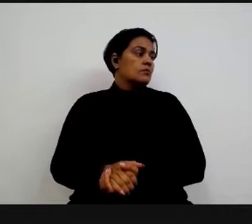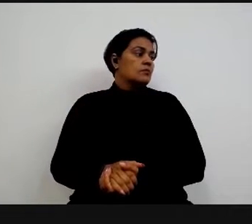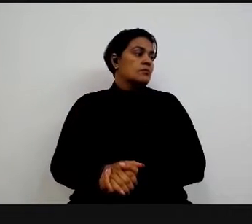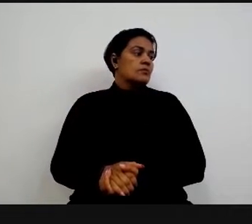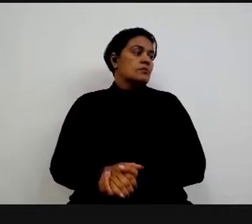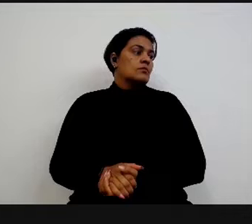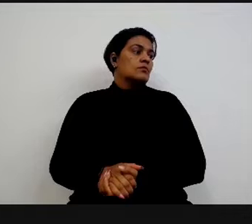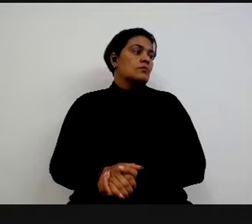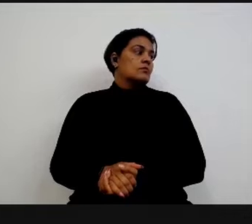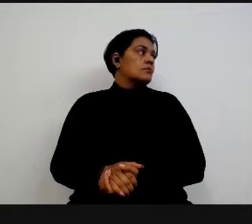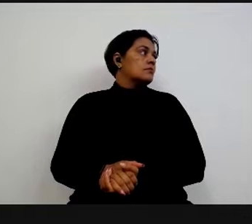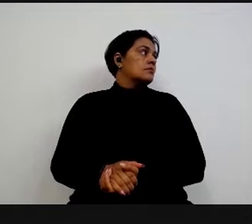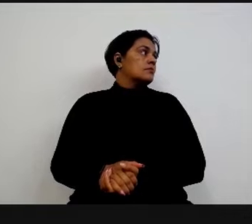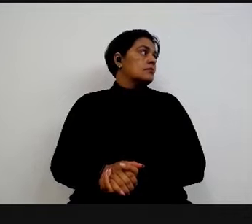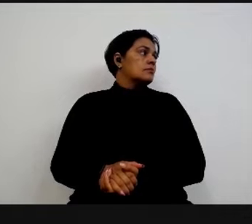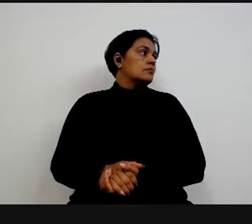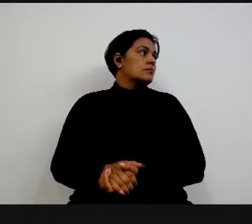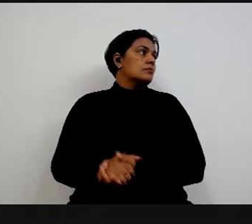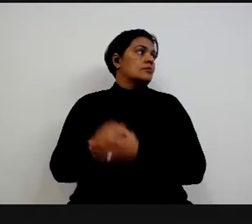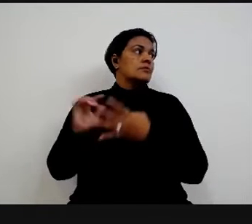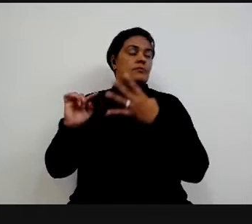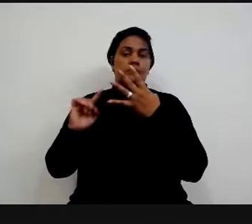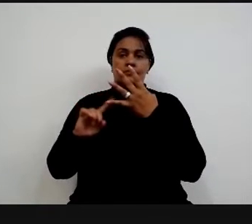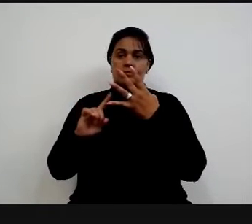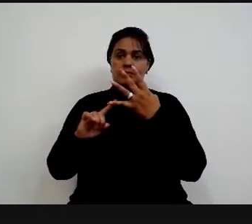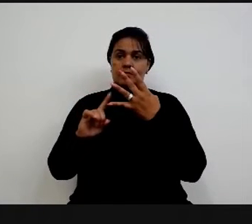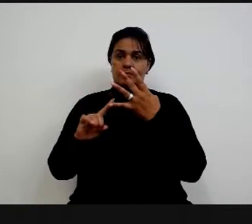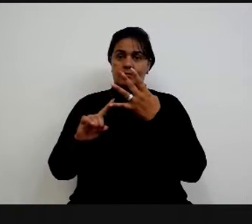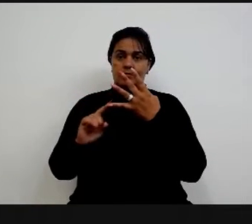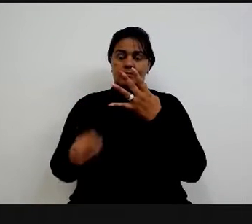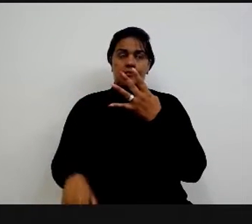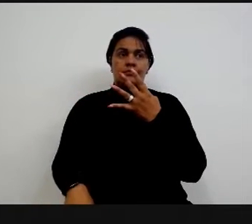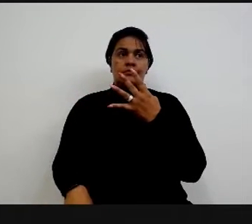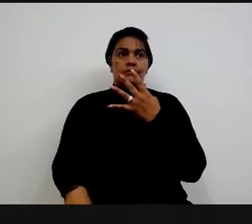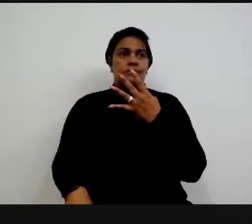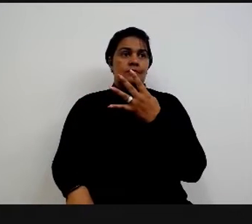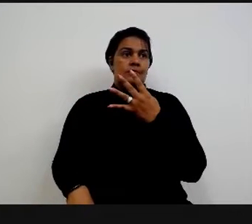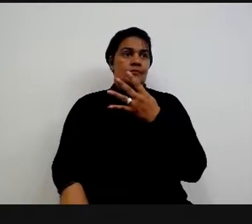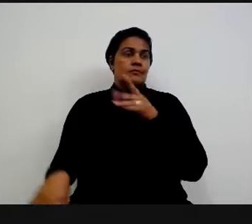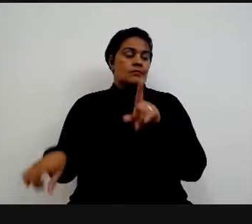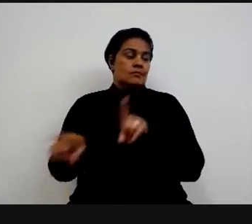por fim, mas não menos importante, outra ilustre presença